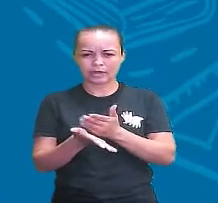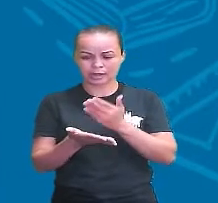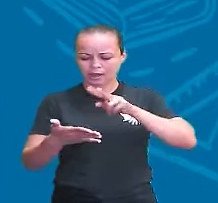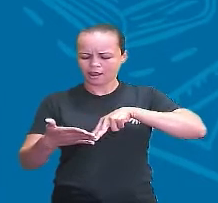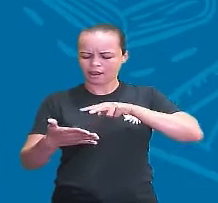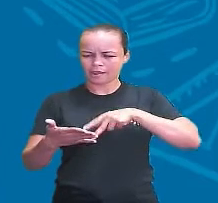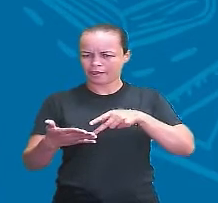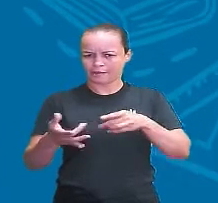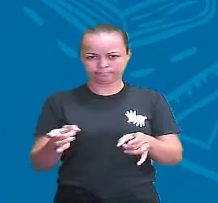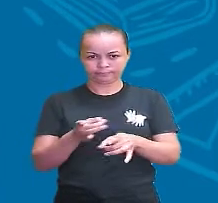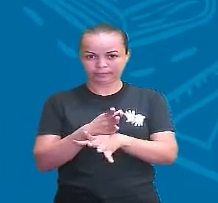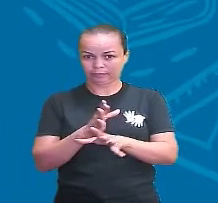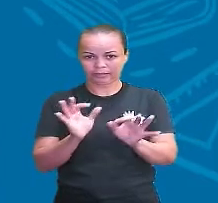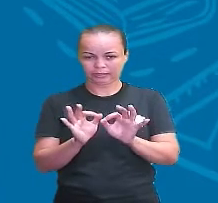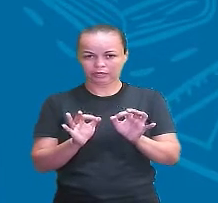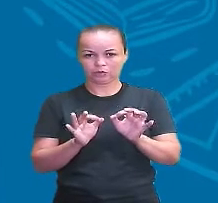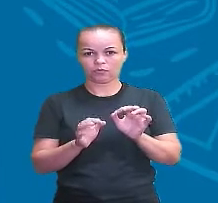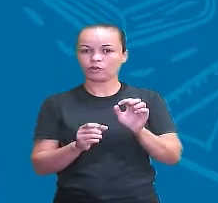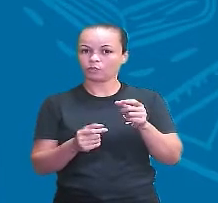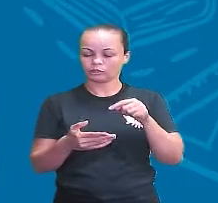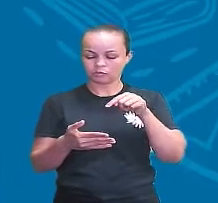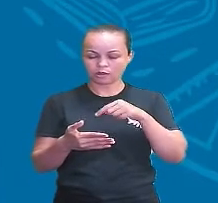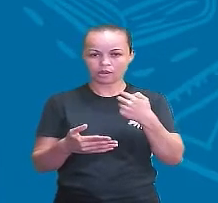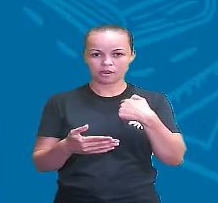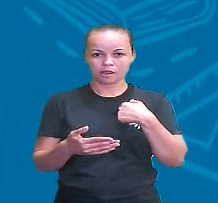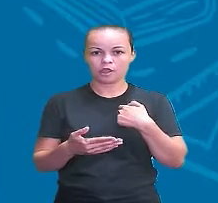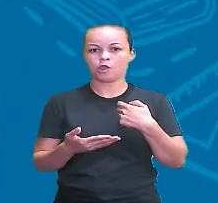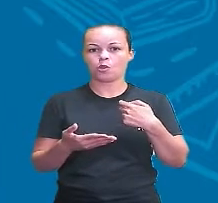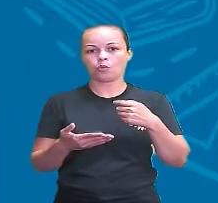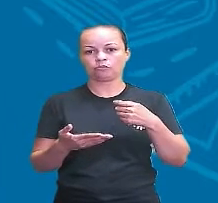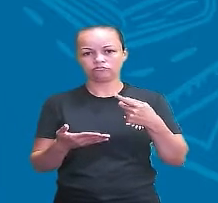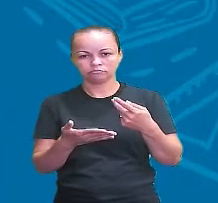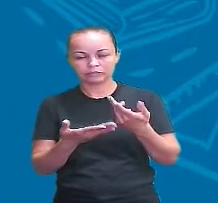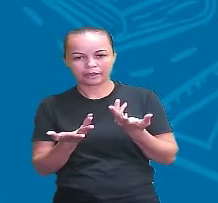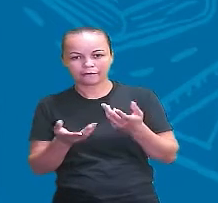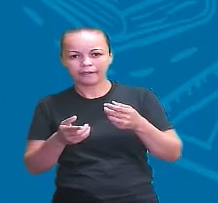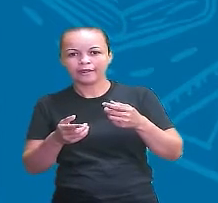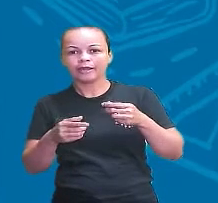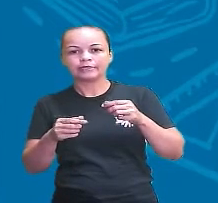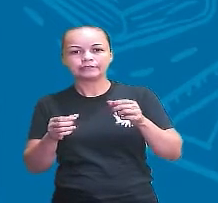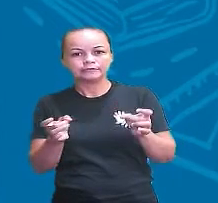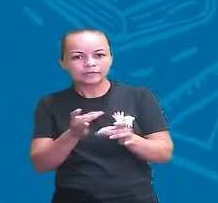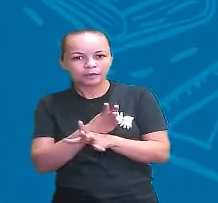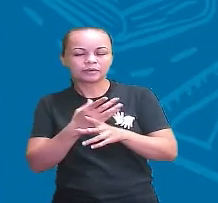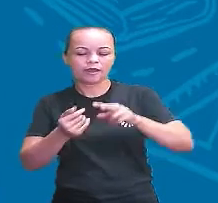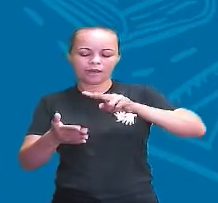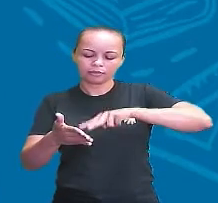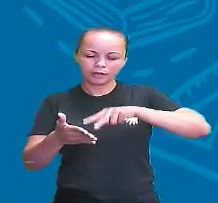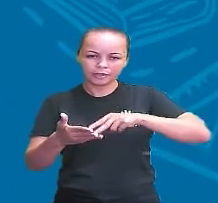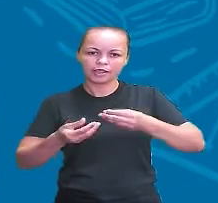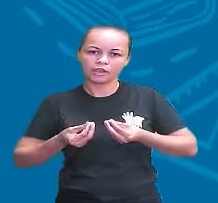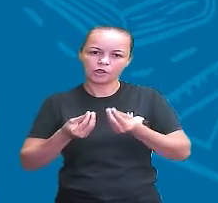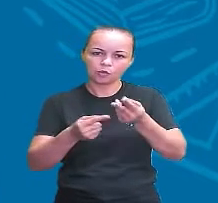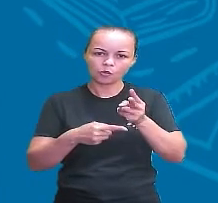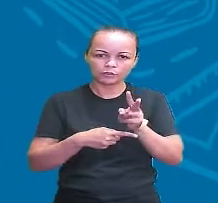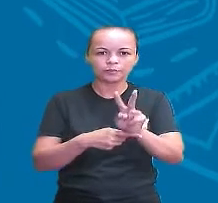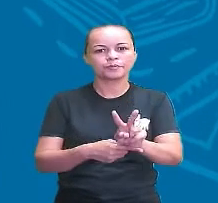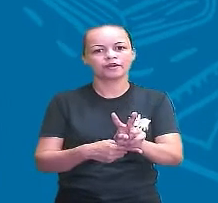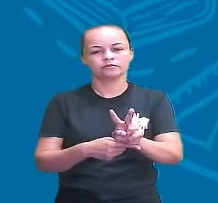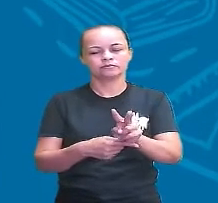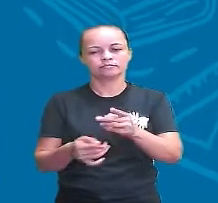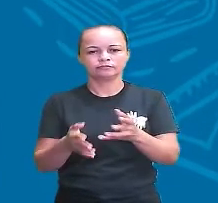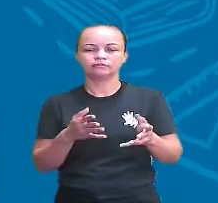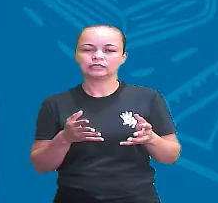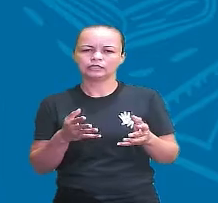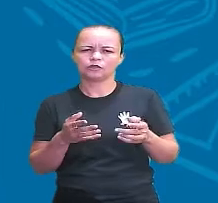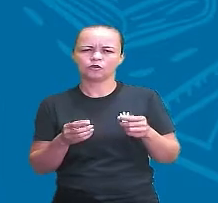emprestar assim que eu terminar com ele. Ou seja, assim que eu terminar de ler o livro. Certo, gente? Então vai pegando aí essas deixas,